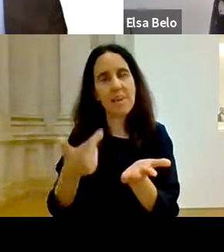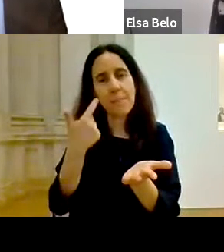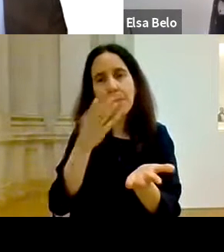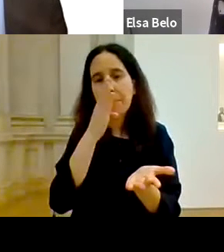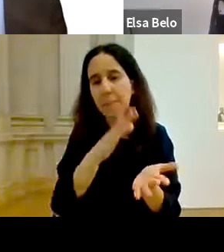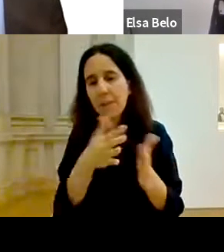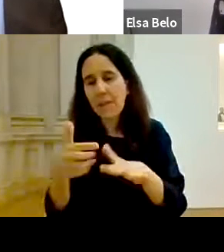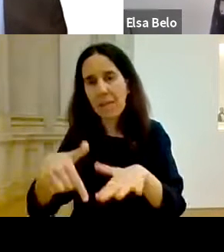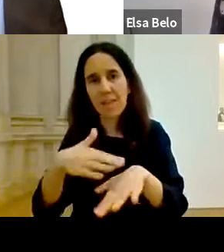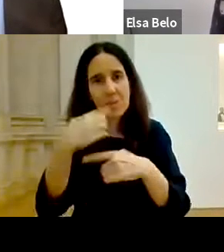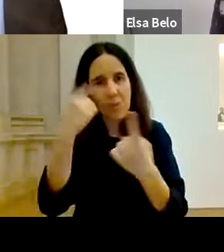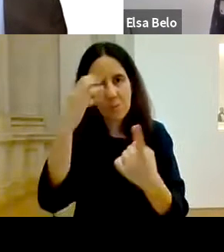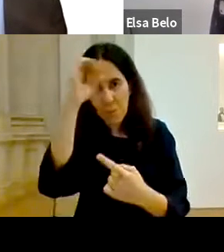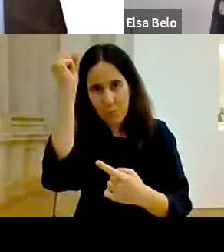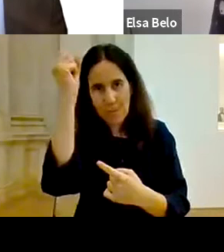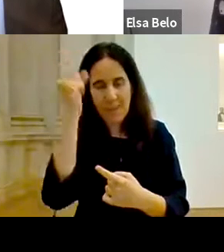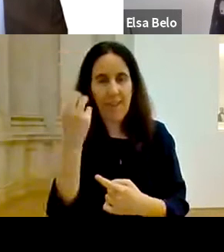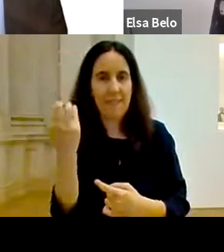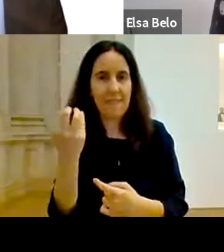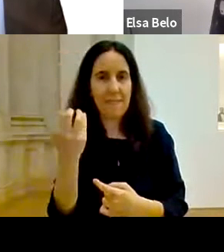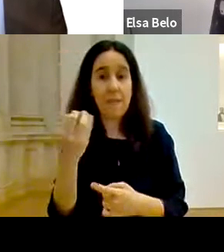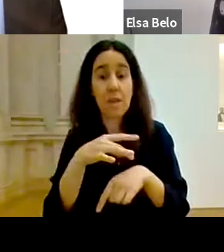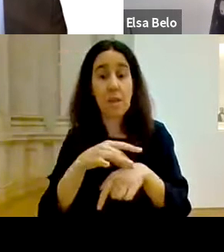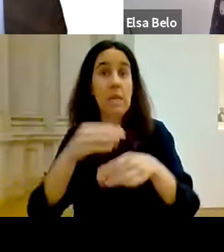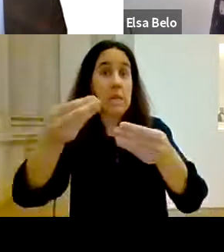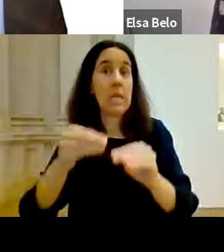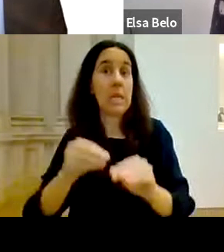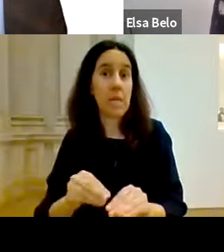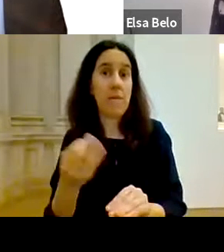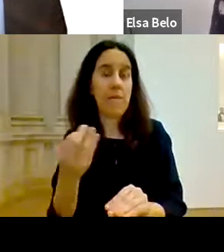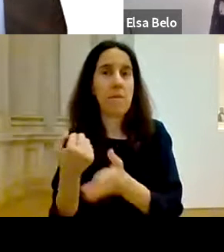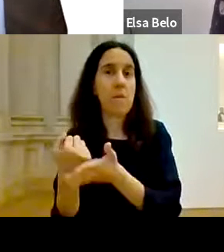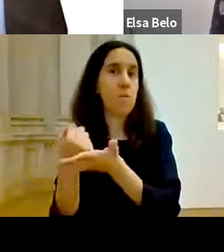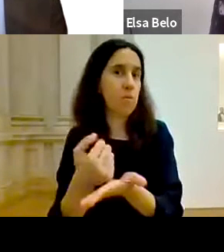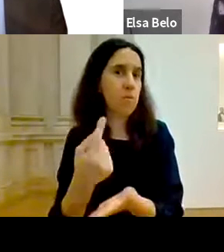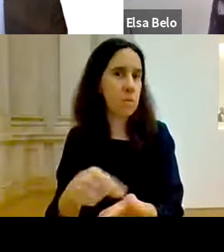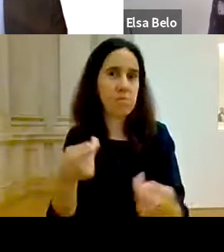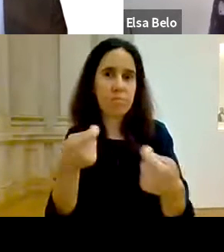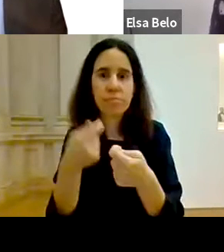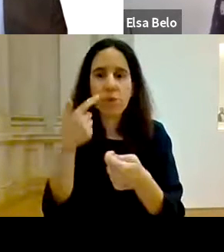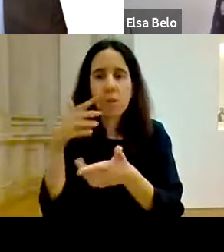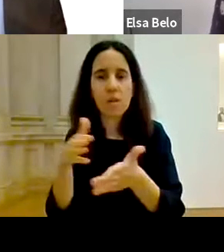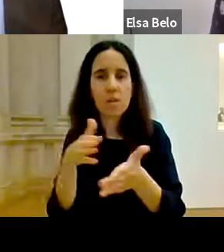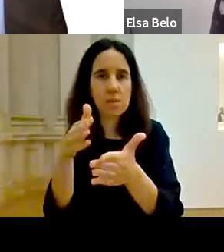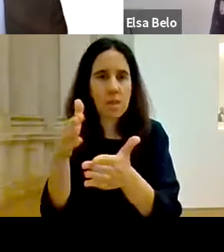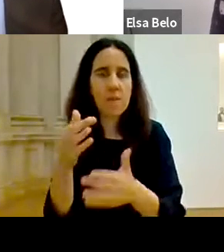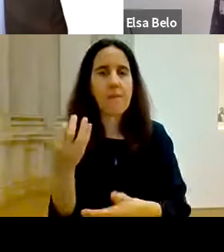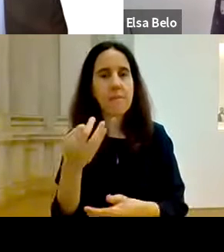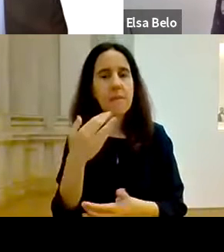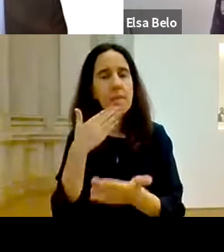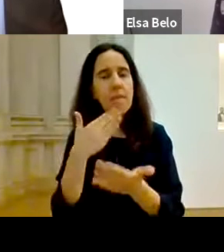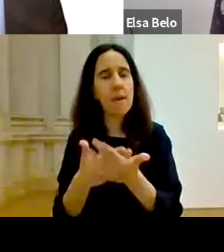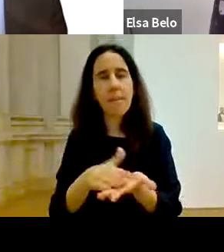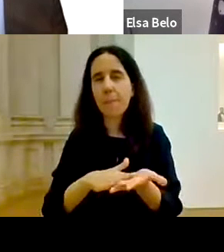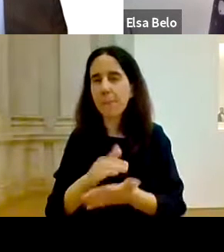na administração pública e ao qual este guia vem dar apoio, resposta, orientação, e que será uma boa